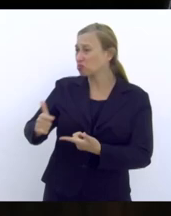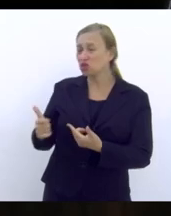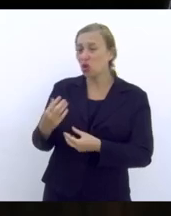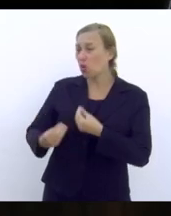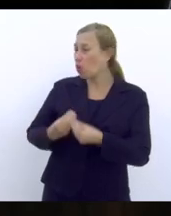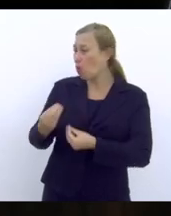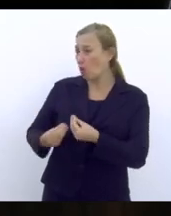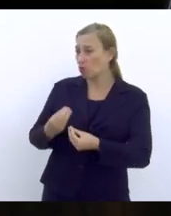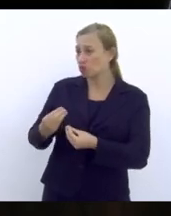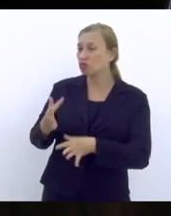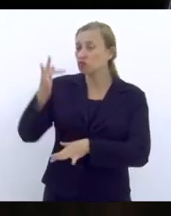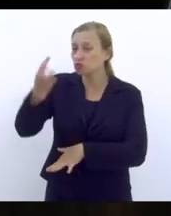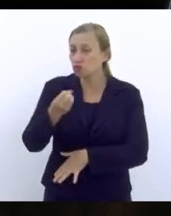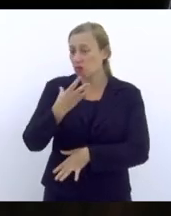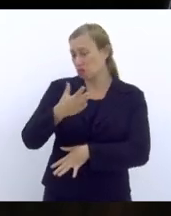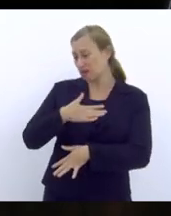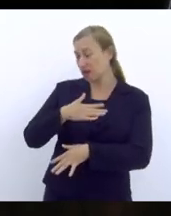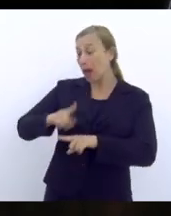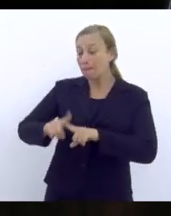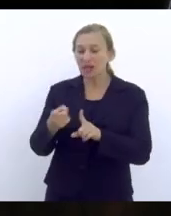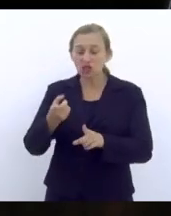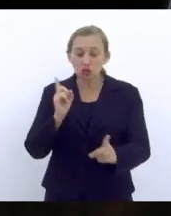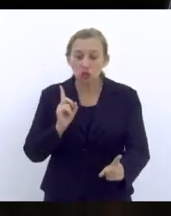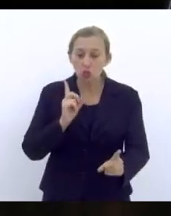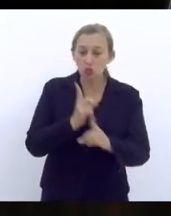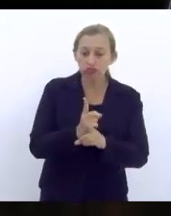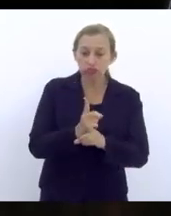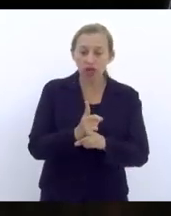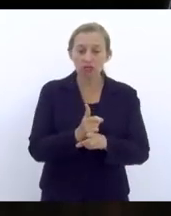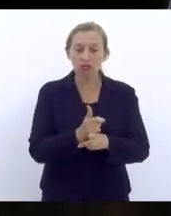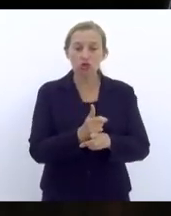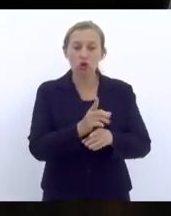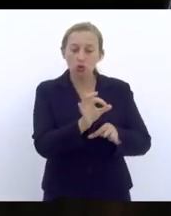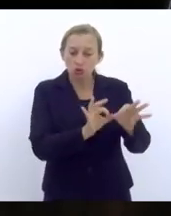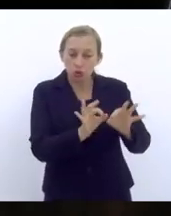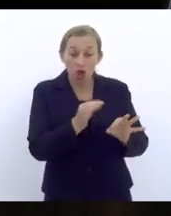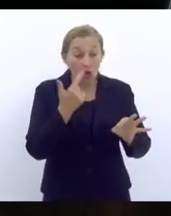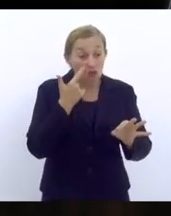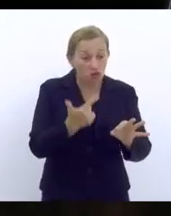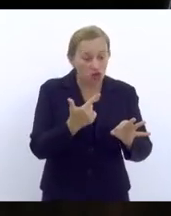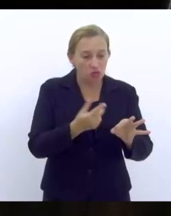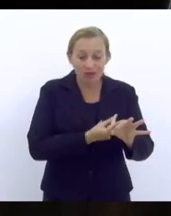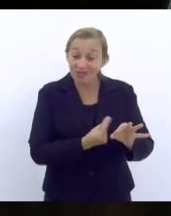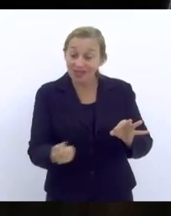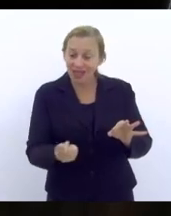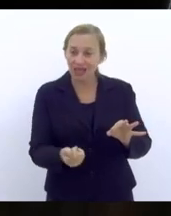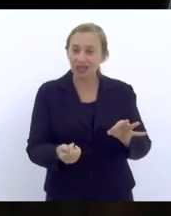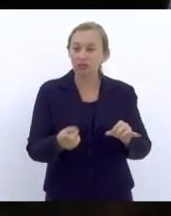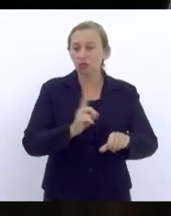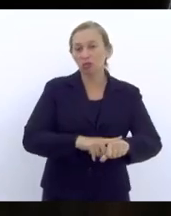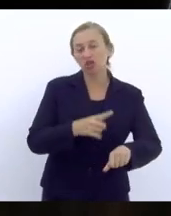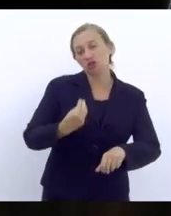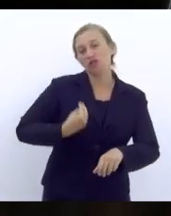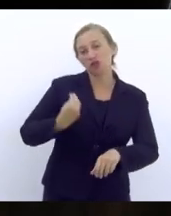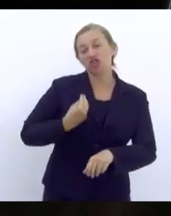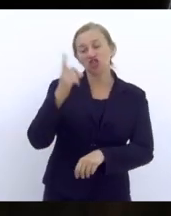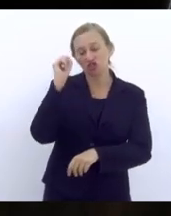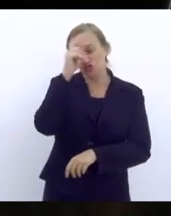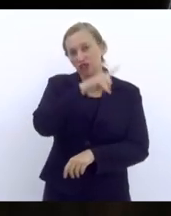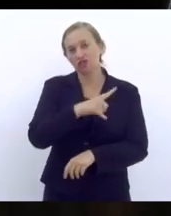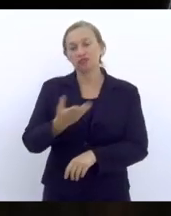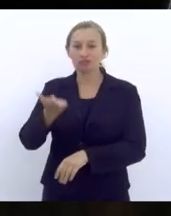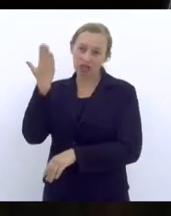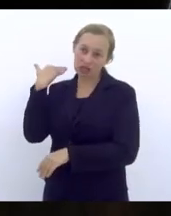Mas quando eu conheci os projetos, eu encontrei uma saída para a situação que eu vivia